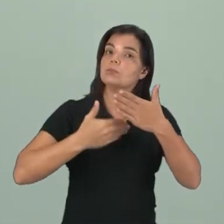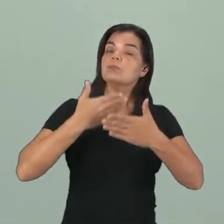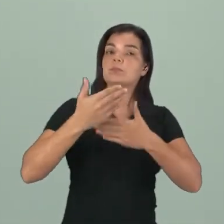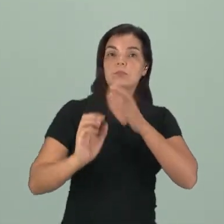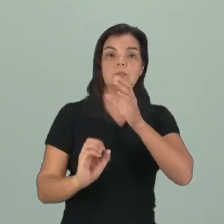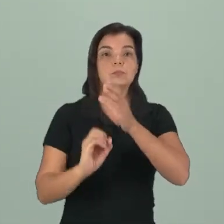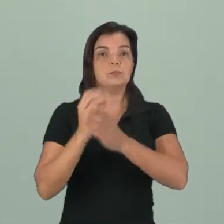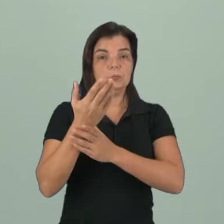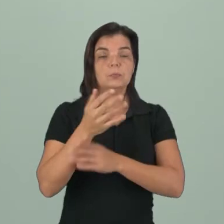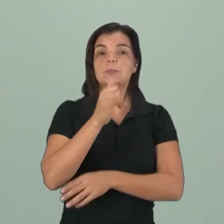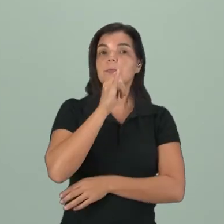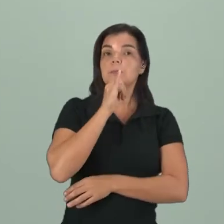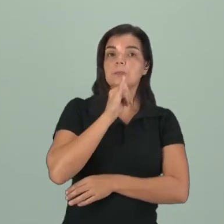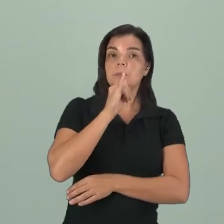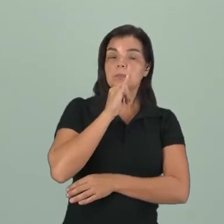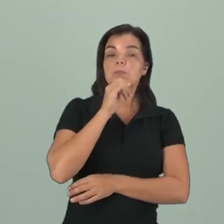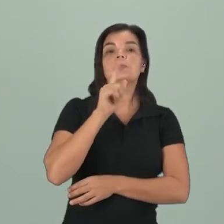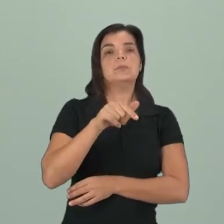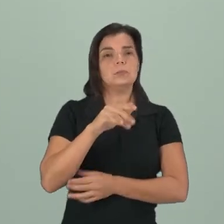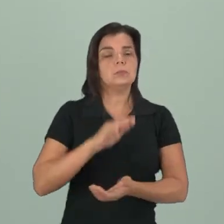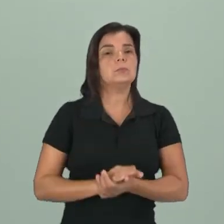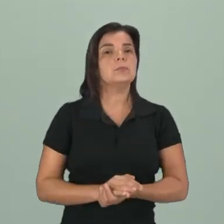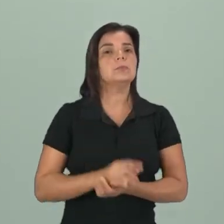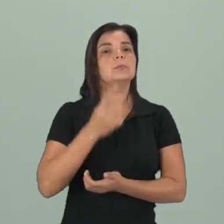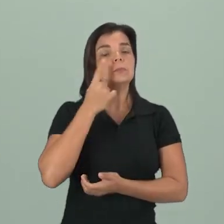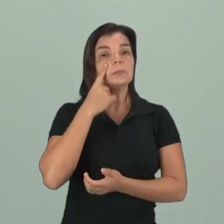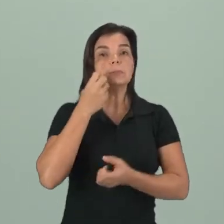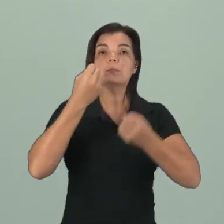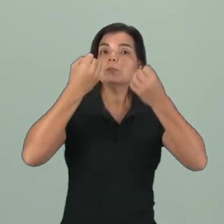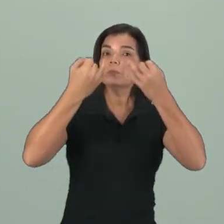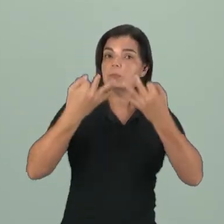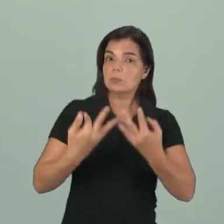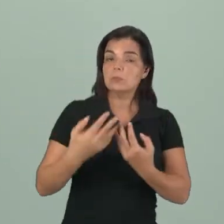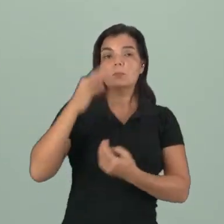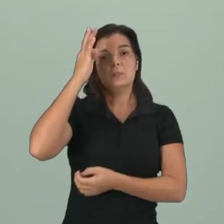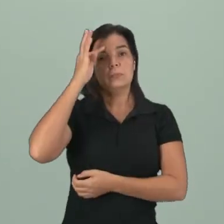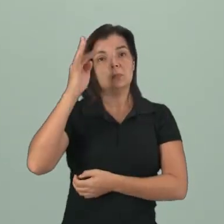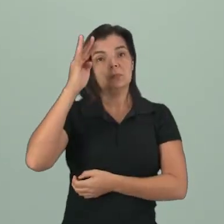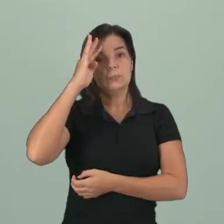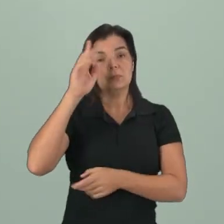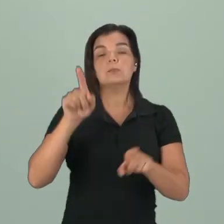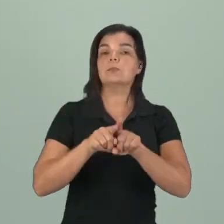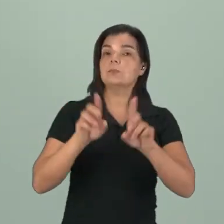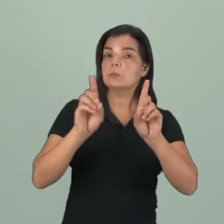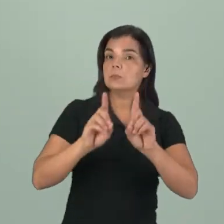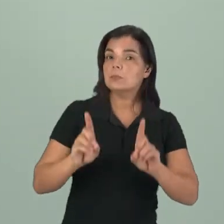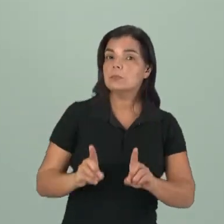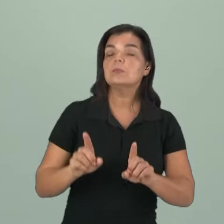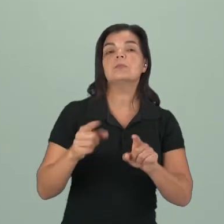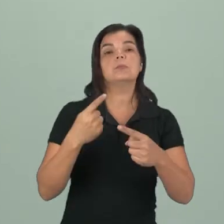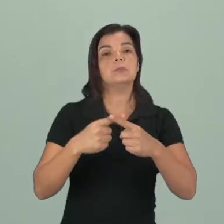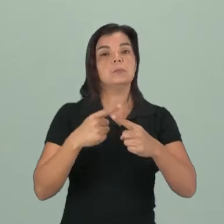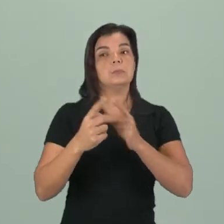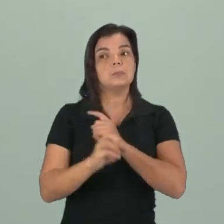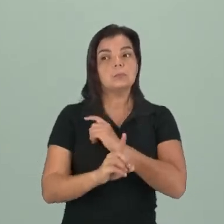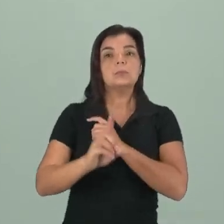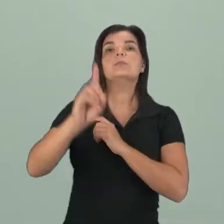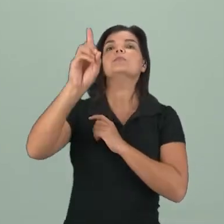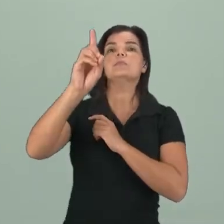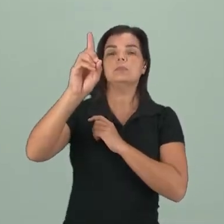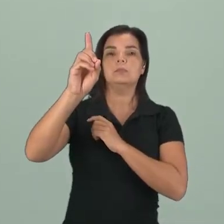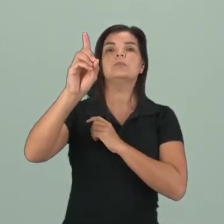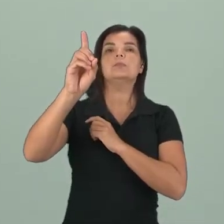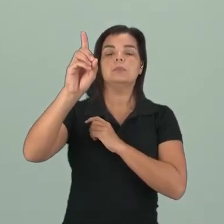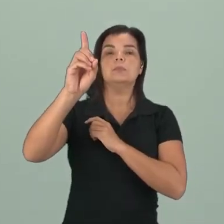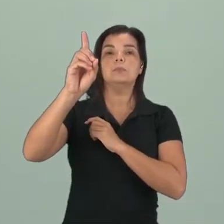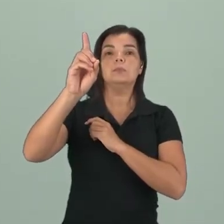de surgimento, por exemplo, eram muito pregados, baseados nas teorias de divindades, de que foi Deus que